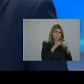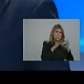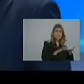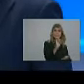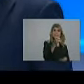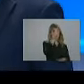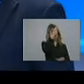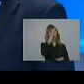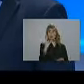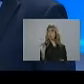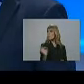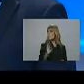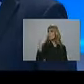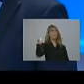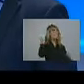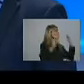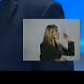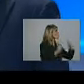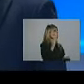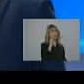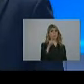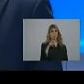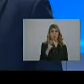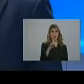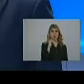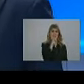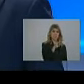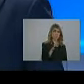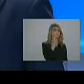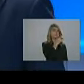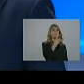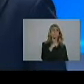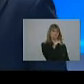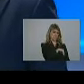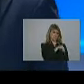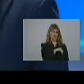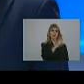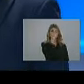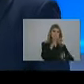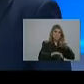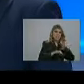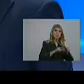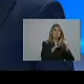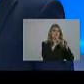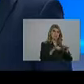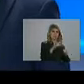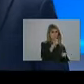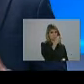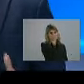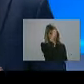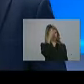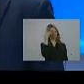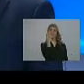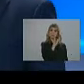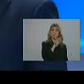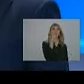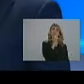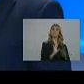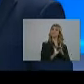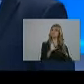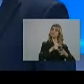hoje mais nenhum recurso de IPTU e ISS, os salários dos servidores estavam garantidos, o que permite nós fazermos Olimpíadas